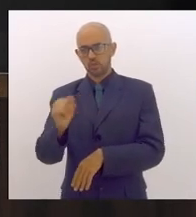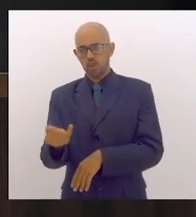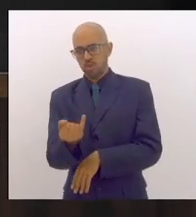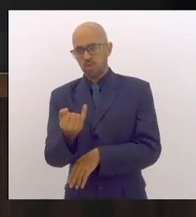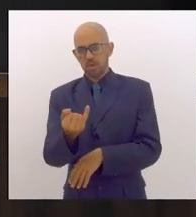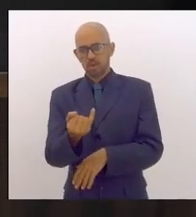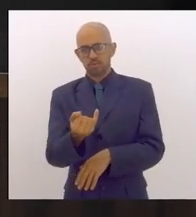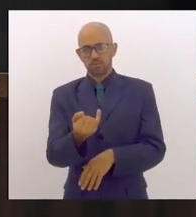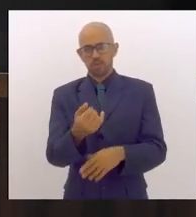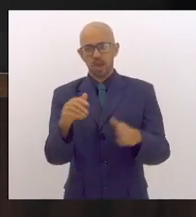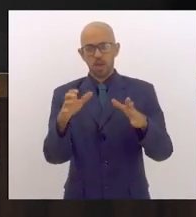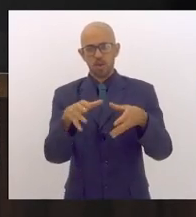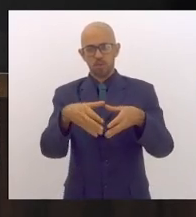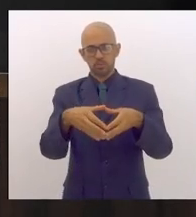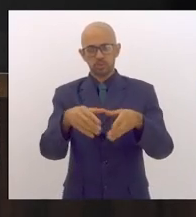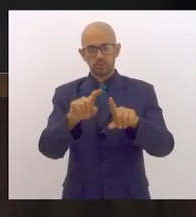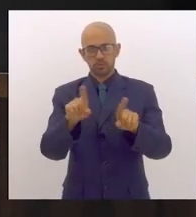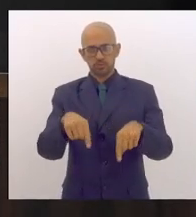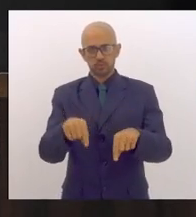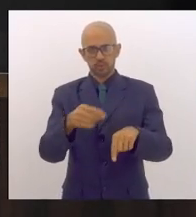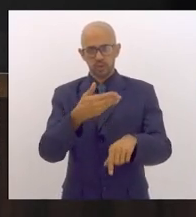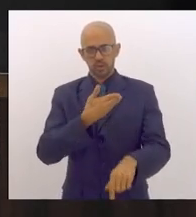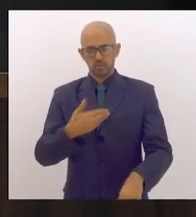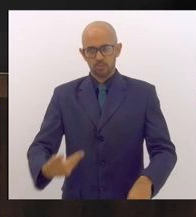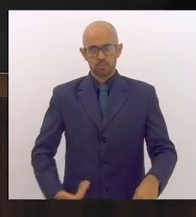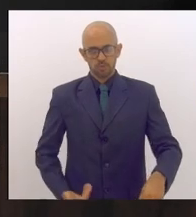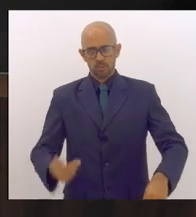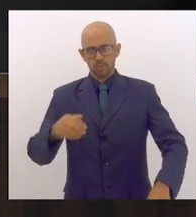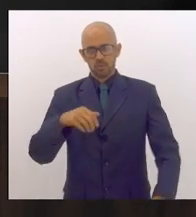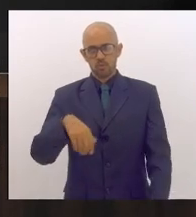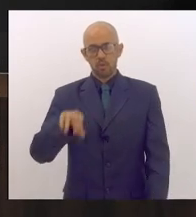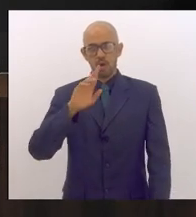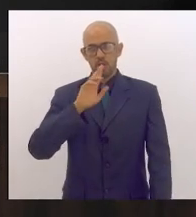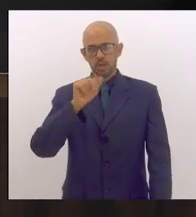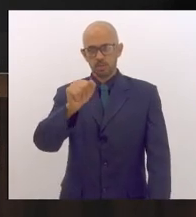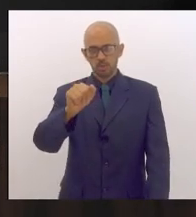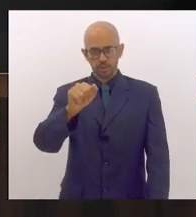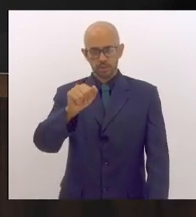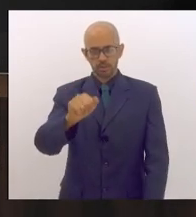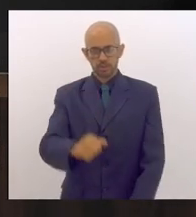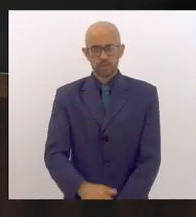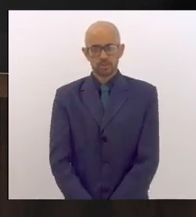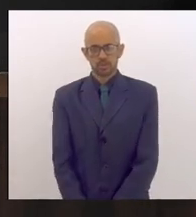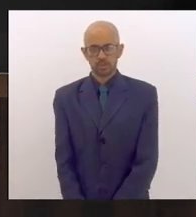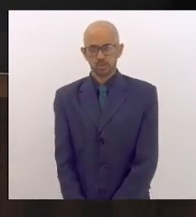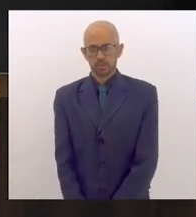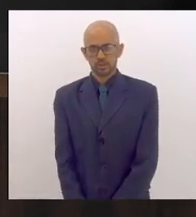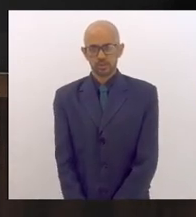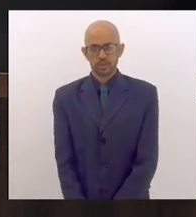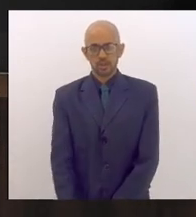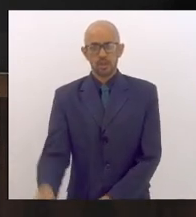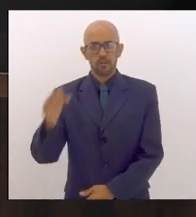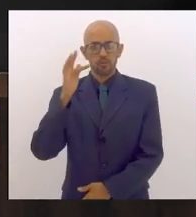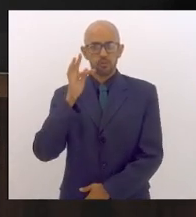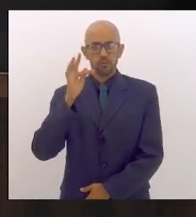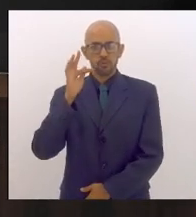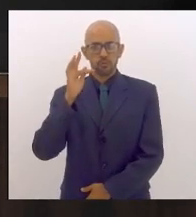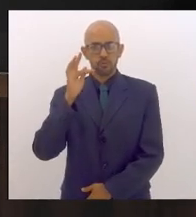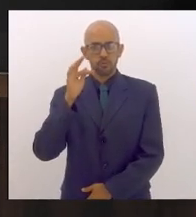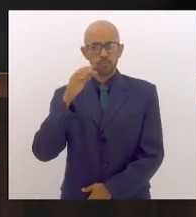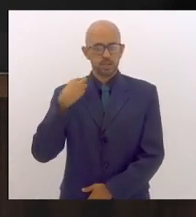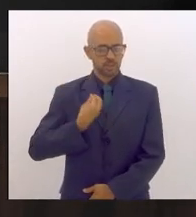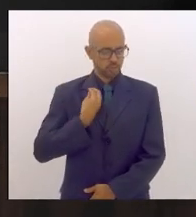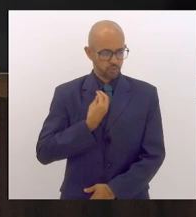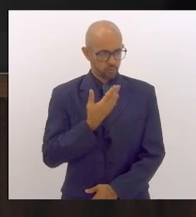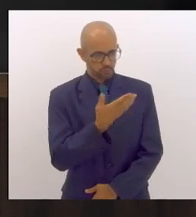Pela Comissão de Servidores Públicos, deputado Rodrigo Amorim. Deputado Rodrigo Amorim. Deputado Flávio Rodrigo Amorim,